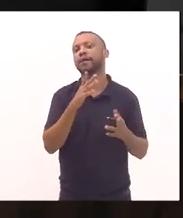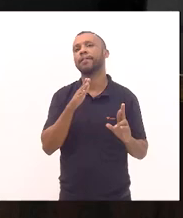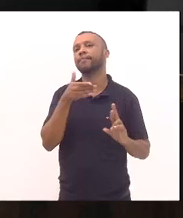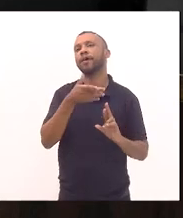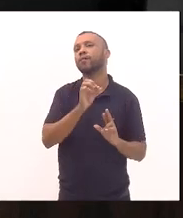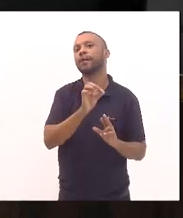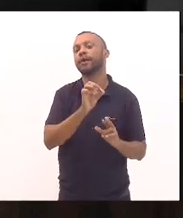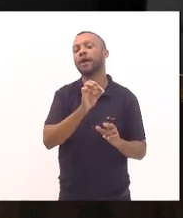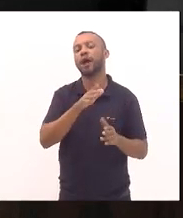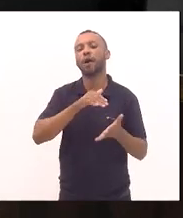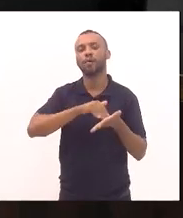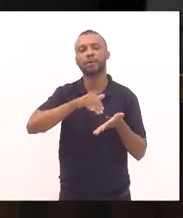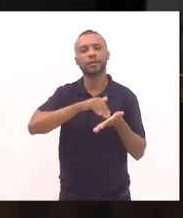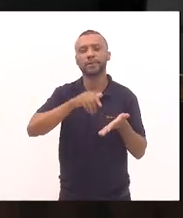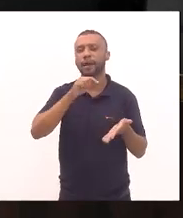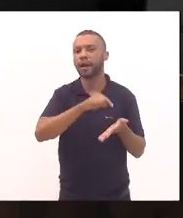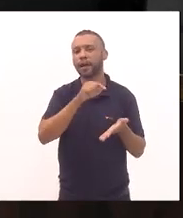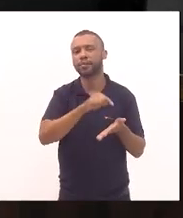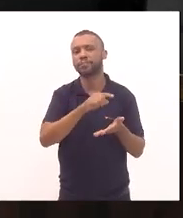secretário e